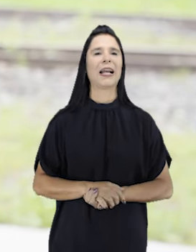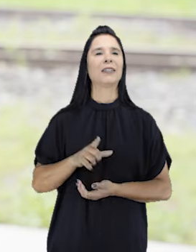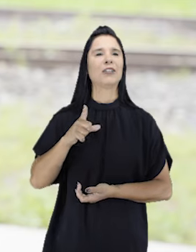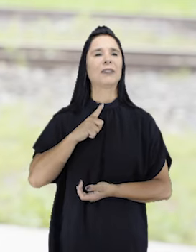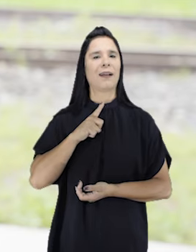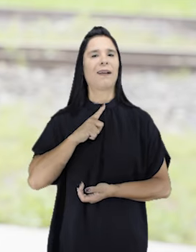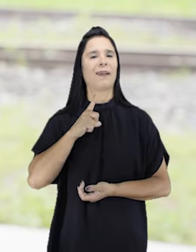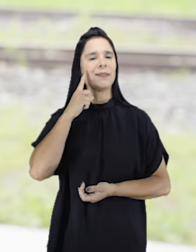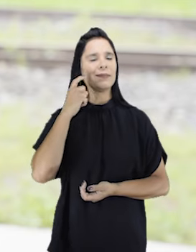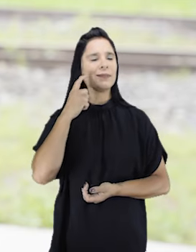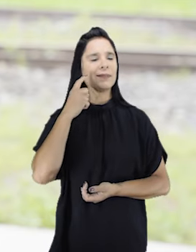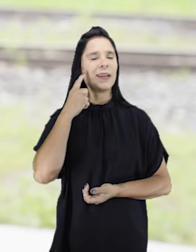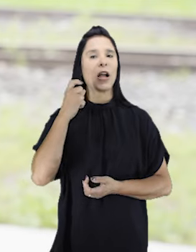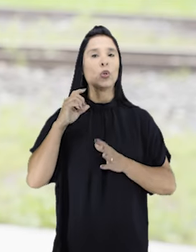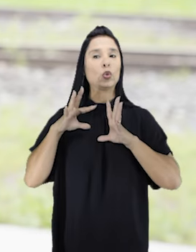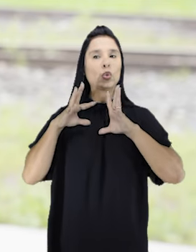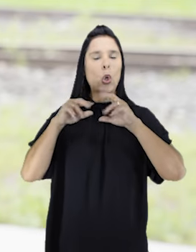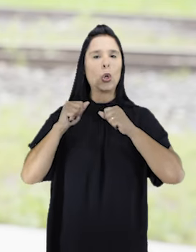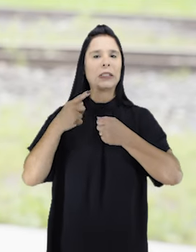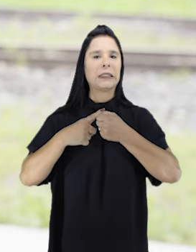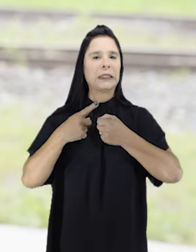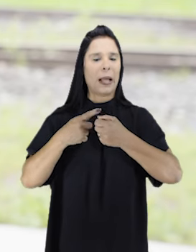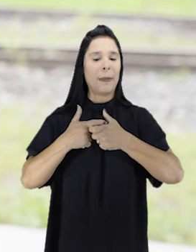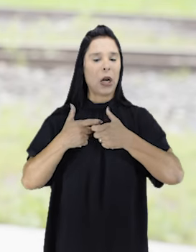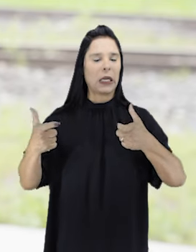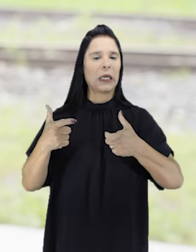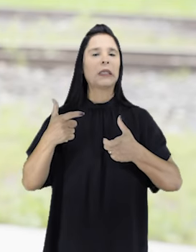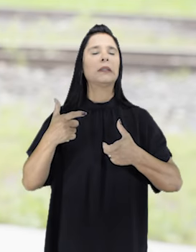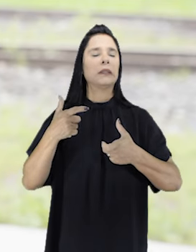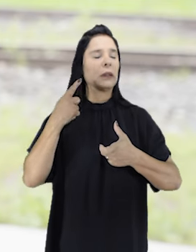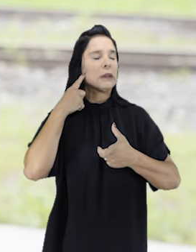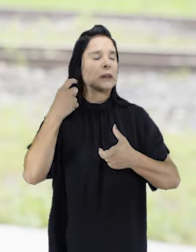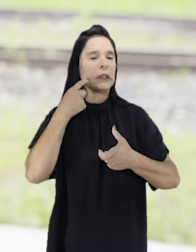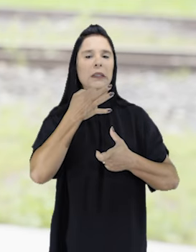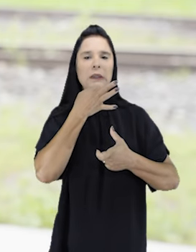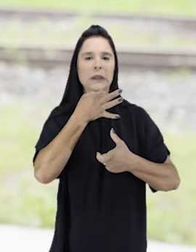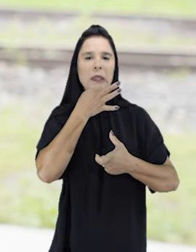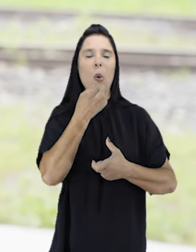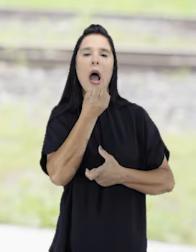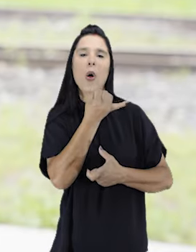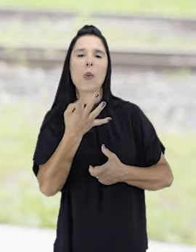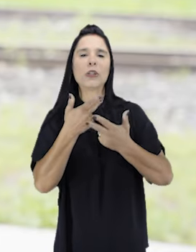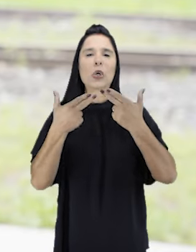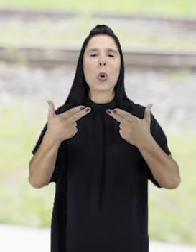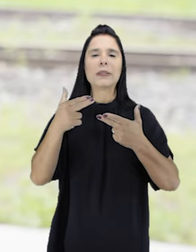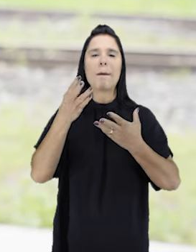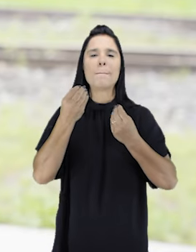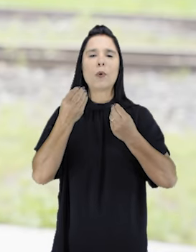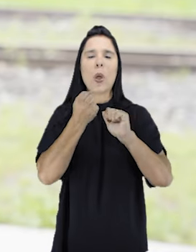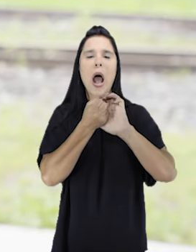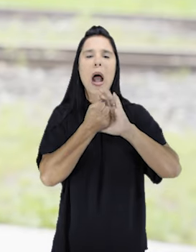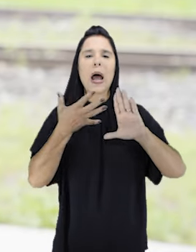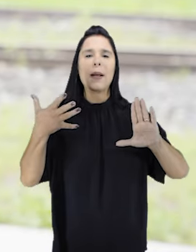a sirene repercutia, se não na cidade toda de Alagoinhas, mas em grande parte. Então, eram alguns sinais assim